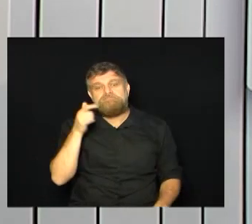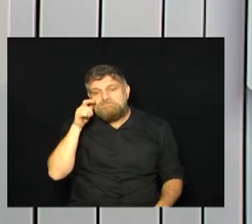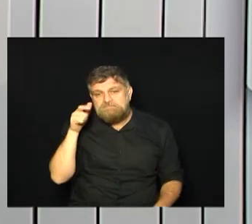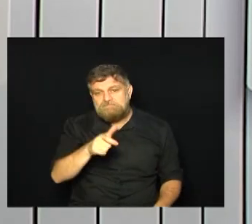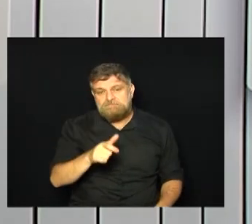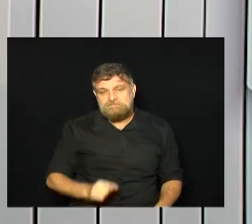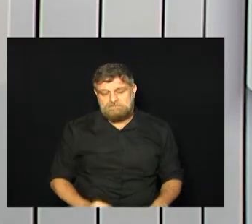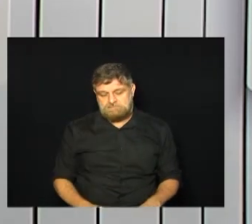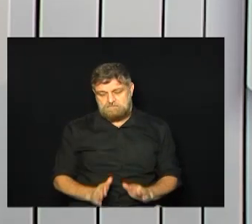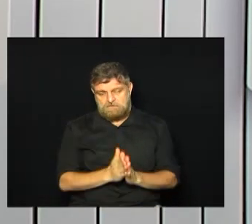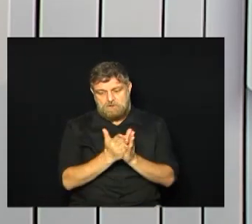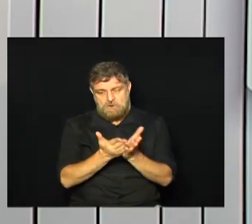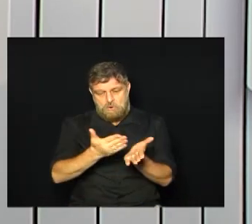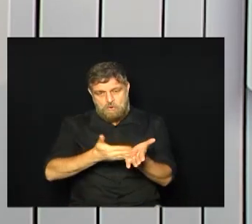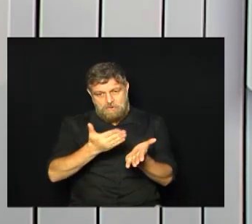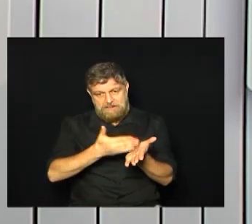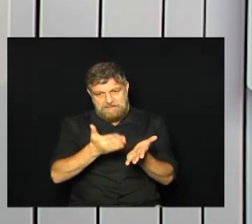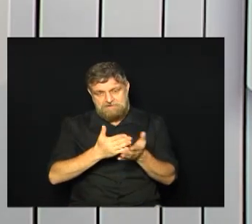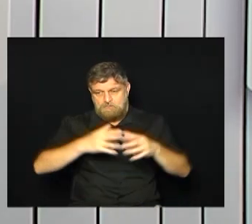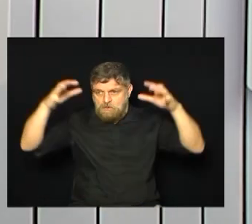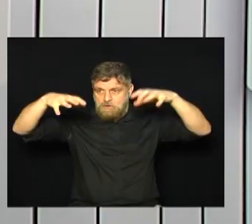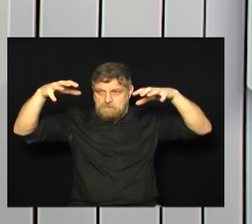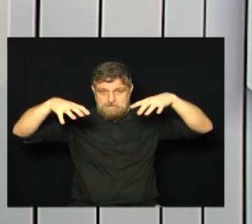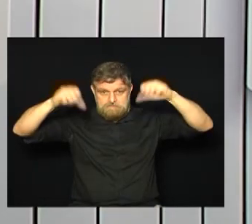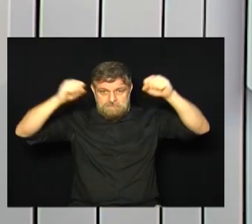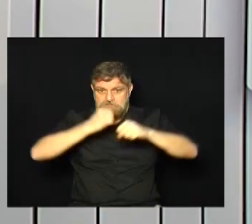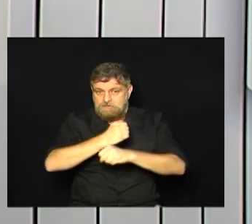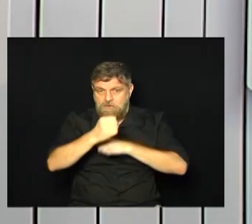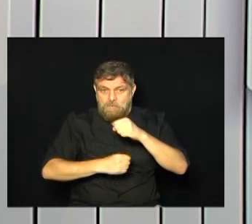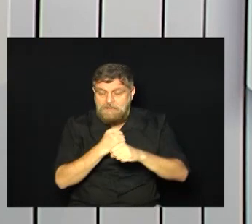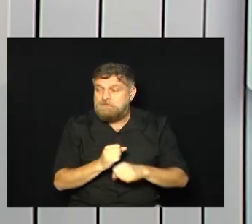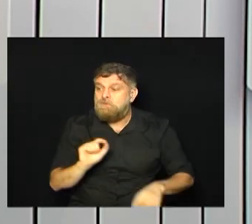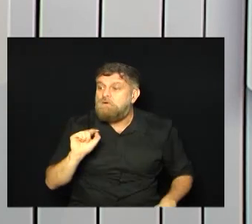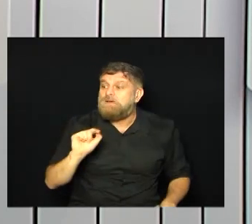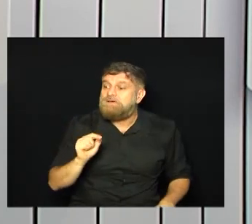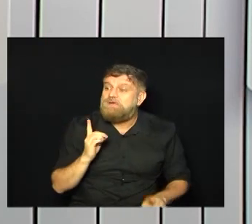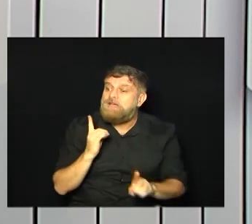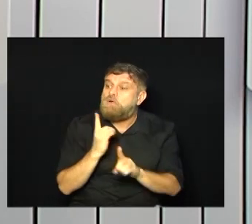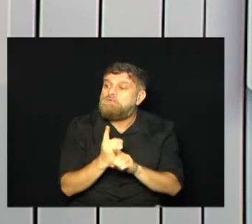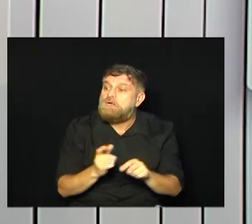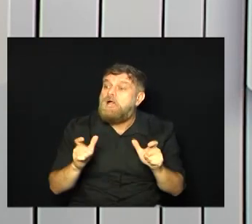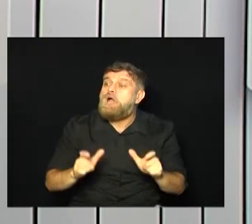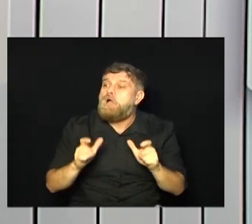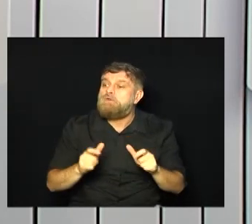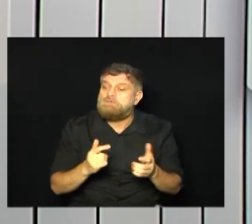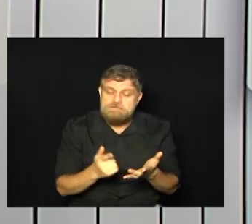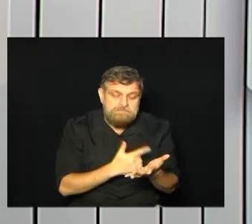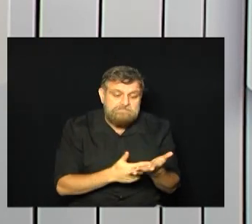Não Choveu, este livro que já foi lançado, a pessoa quer ler, onde que ela pode encontrar?